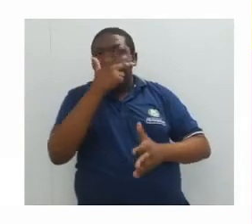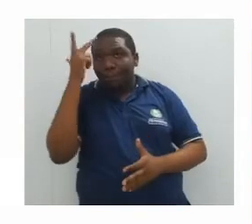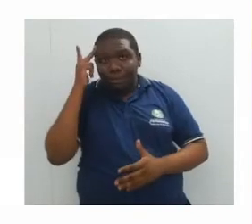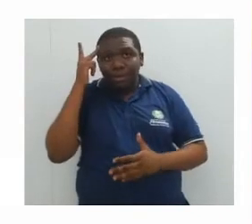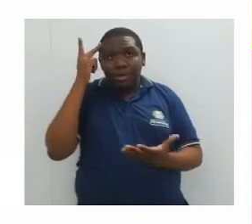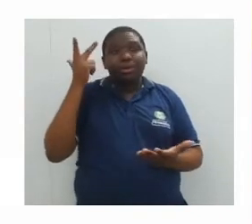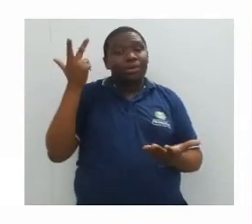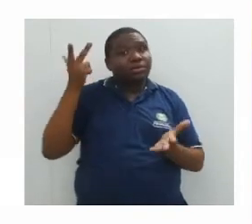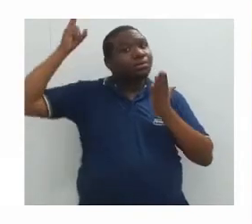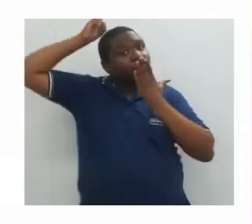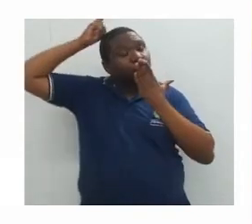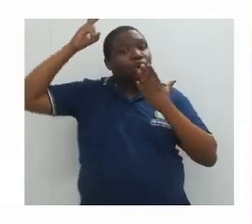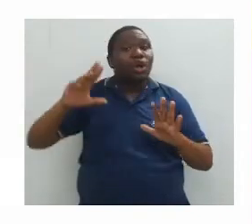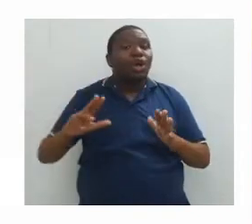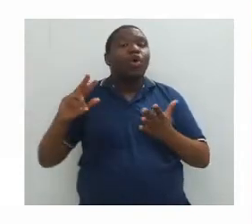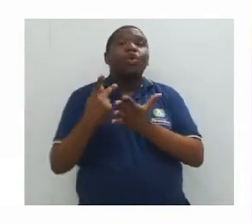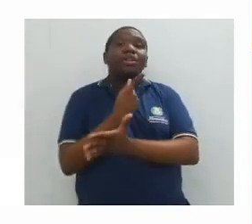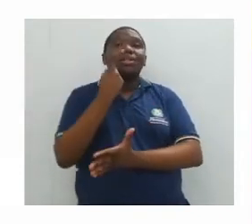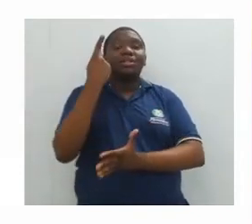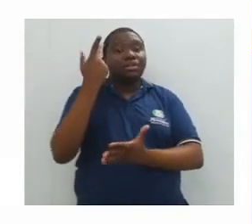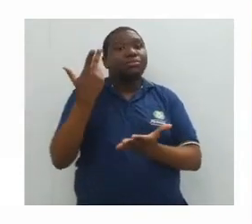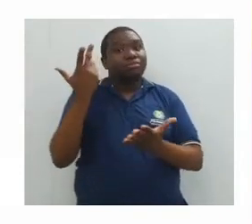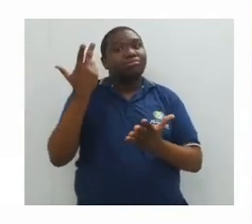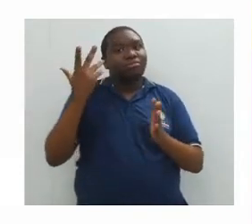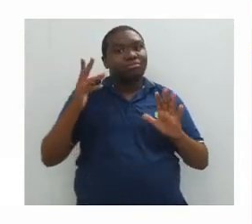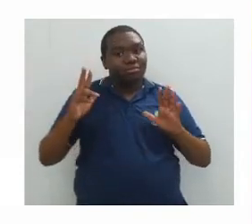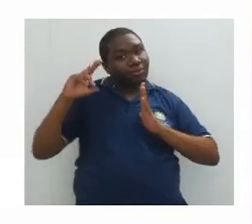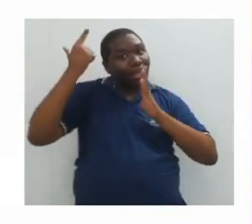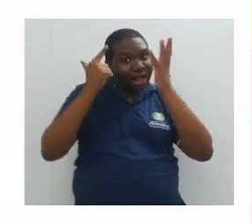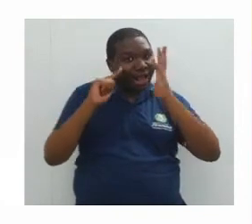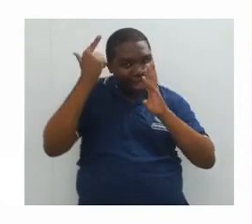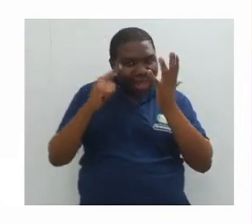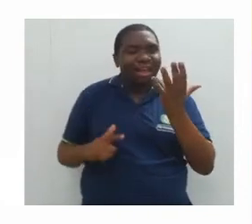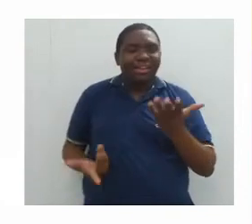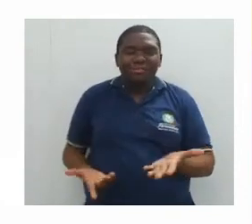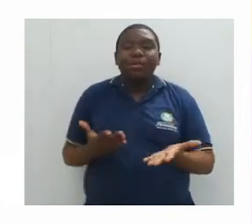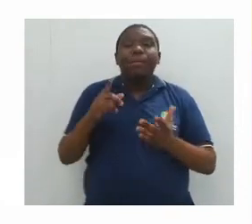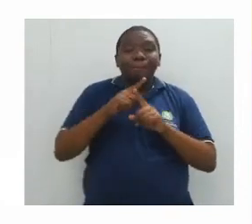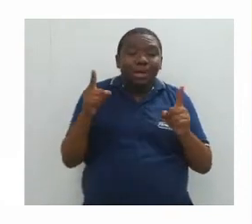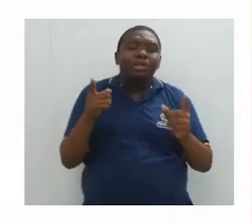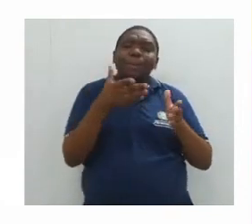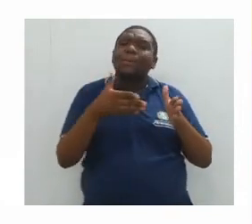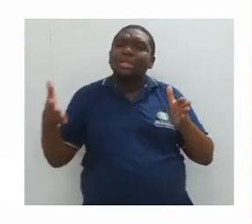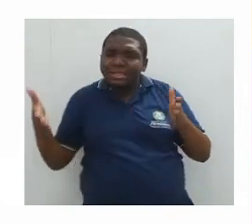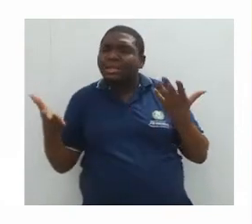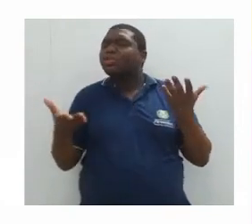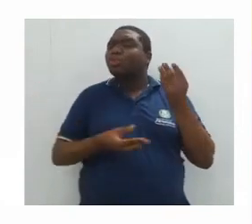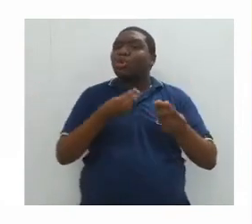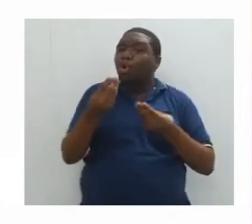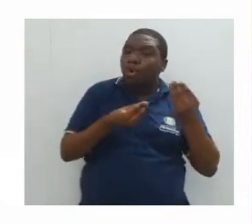ela se dá durante o carnaval, mas o processo criativo, o processo de construção